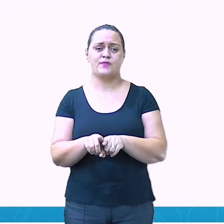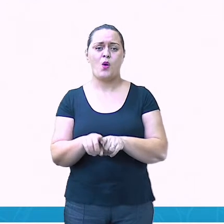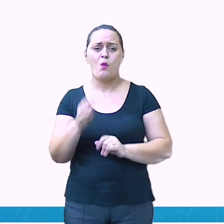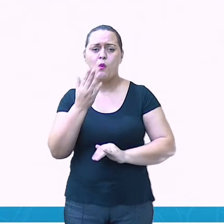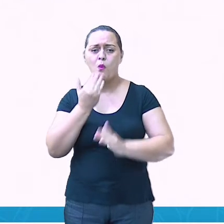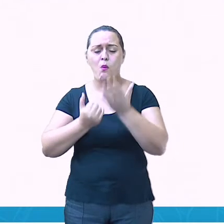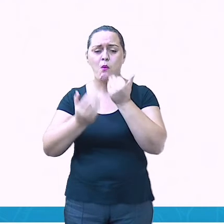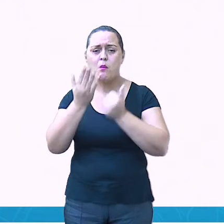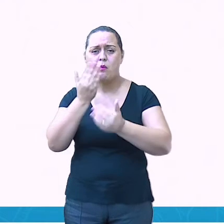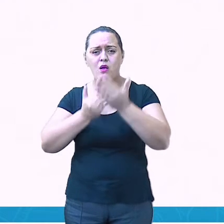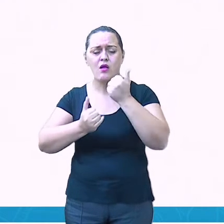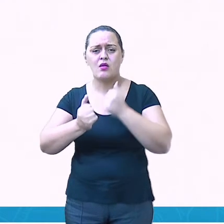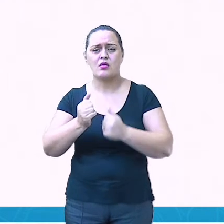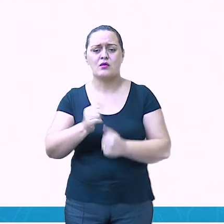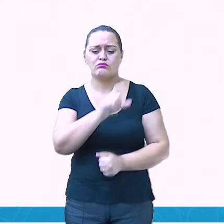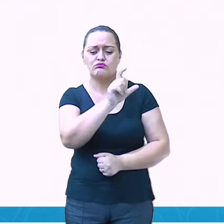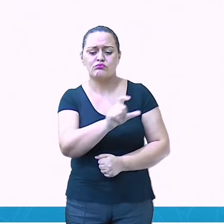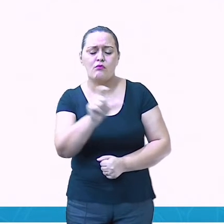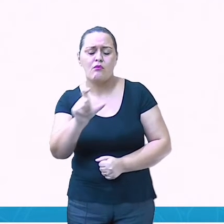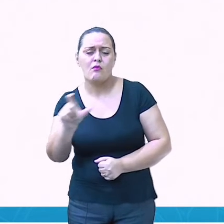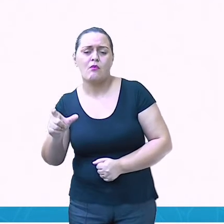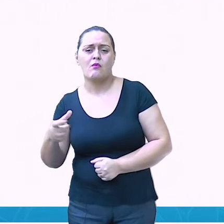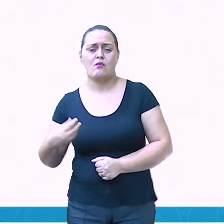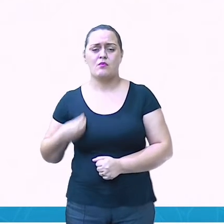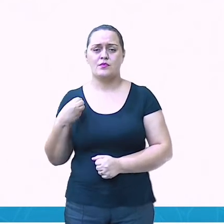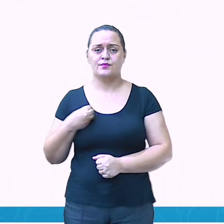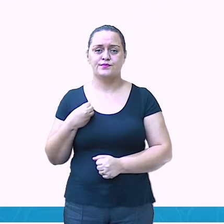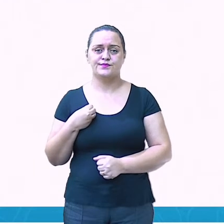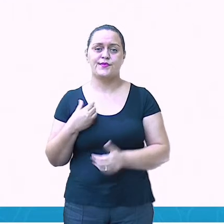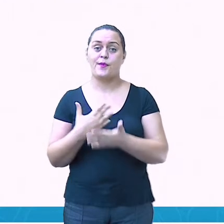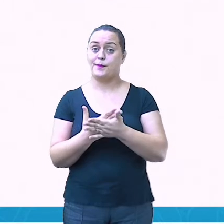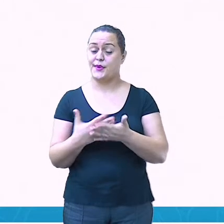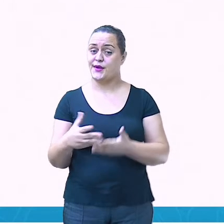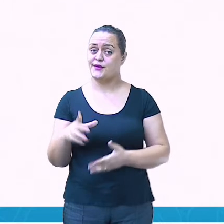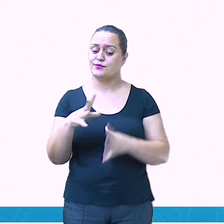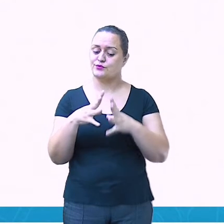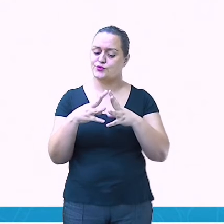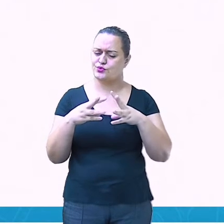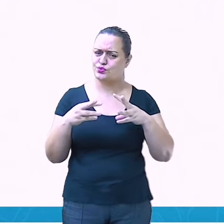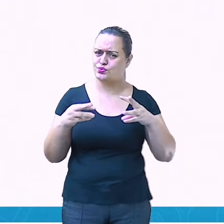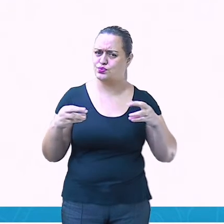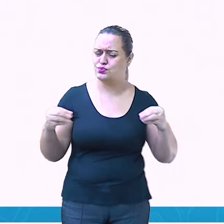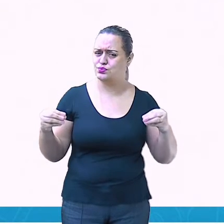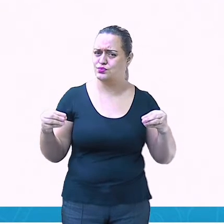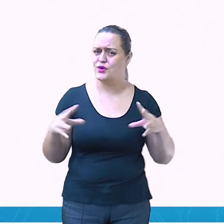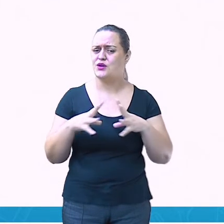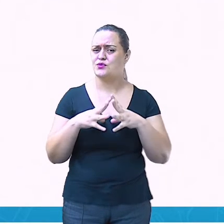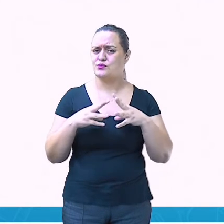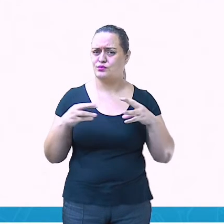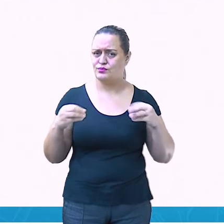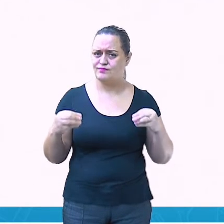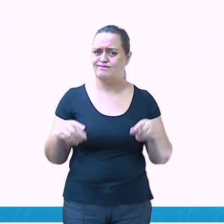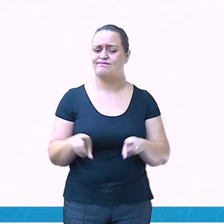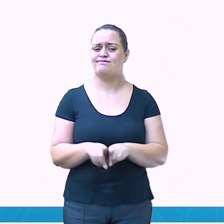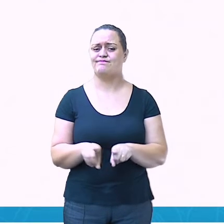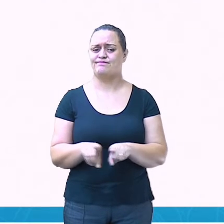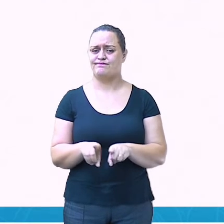alimento entre as espécies. A capacidade da